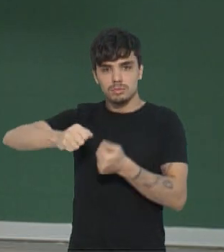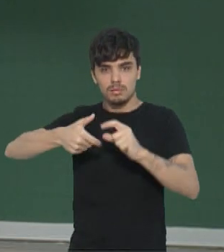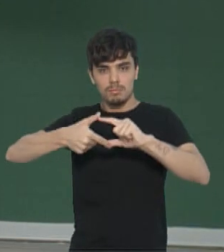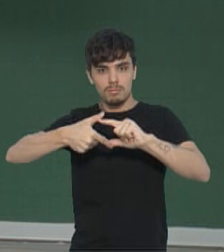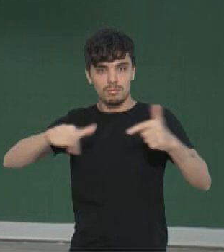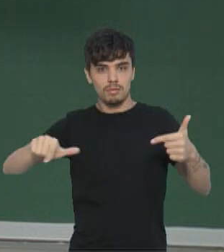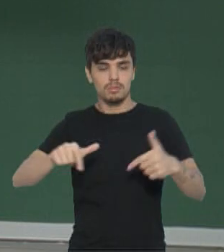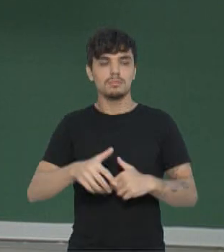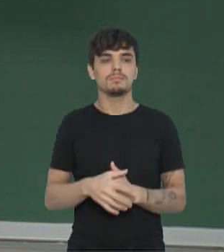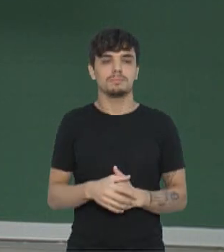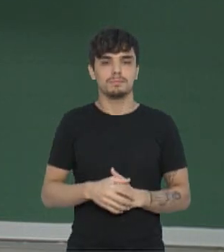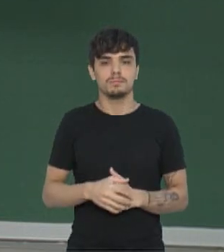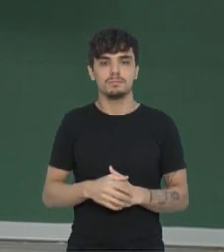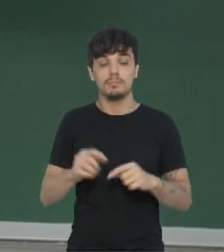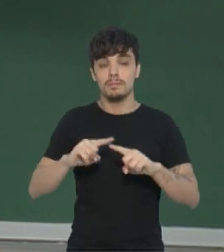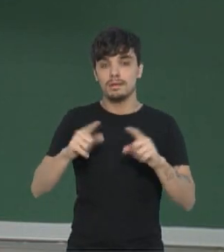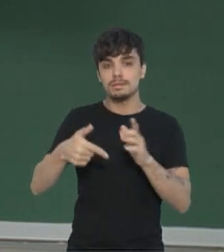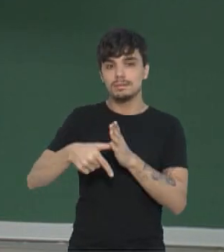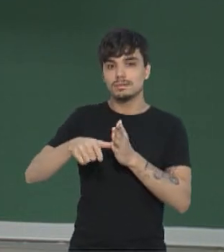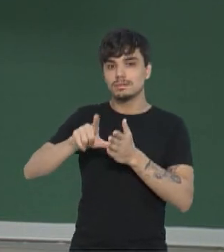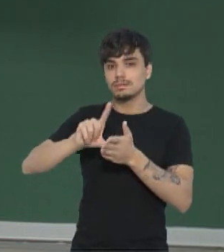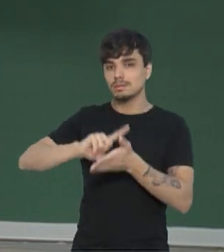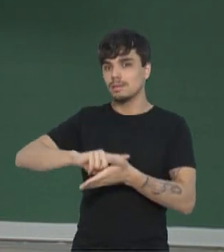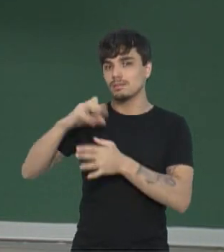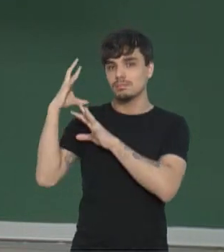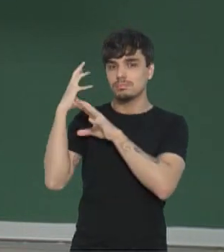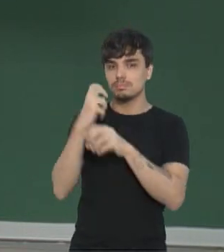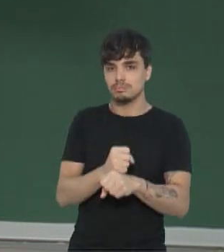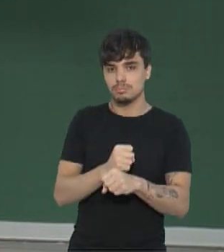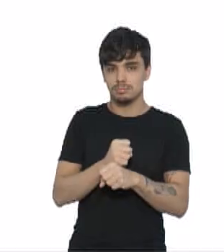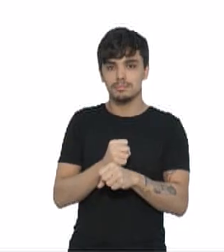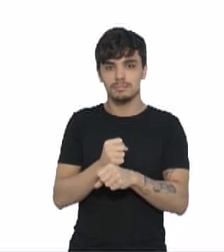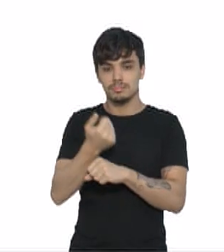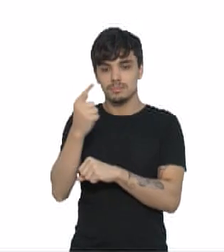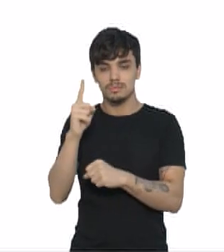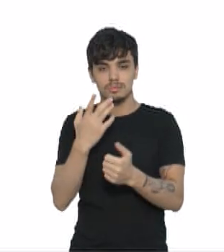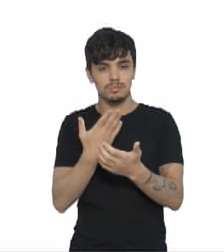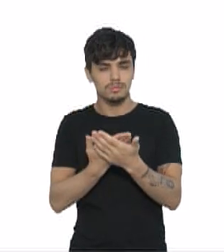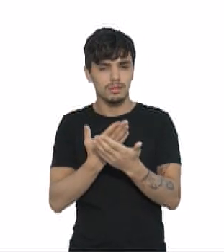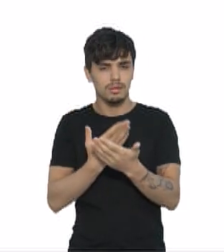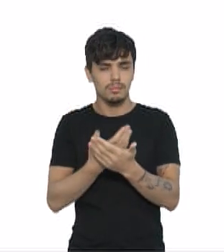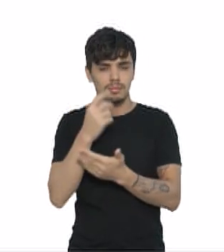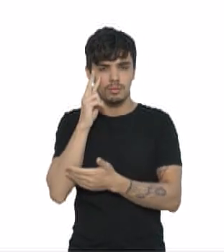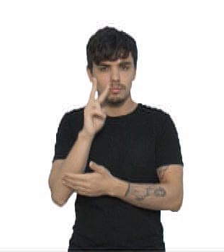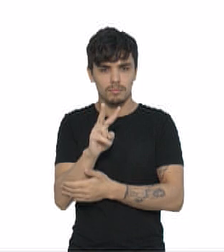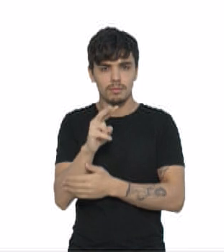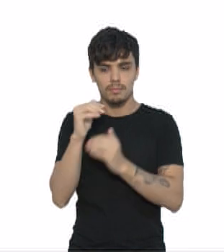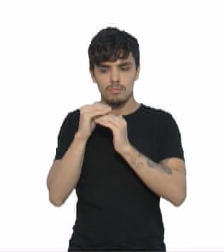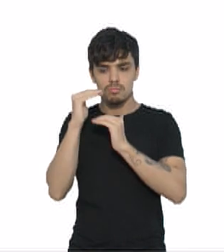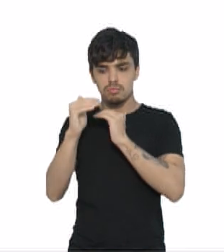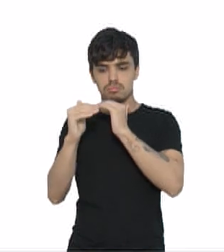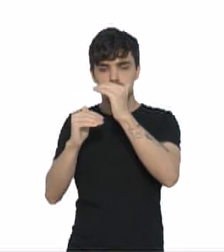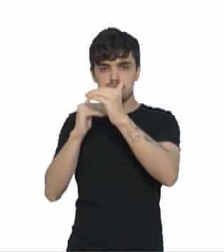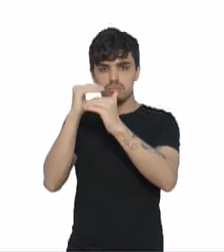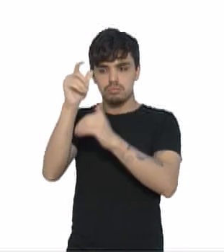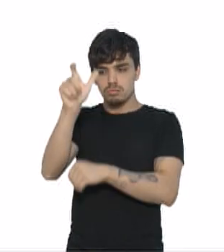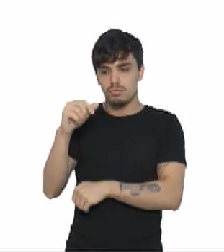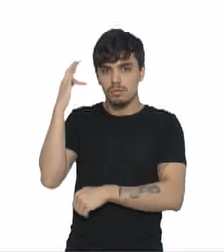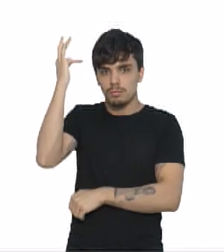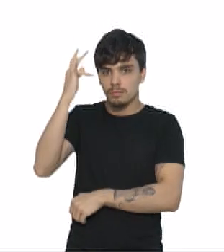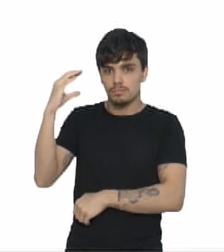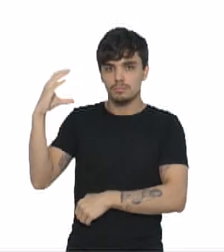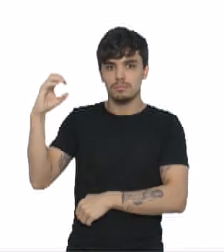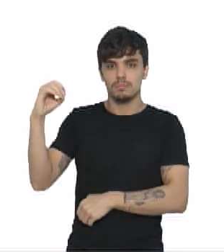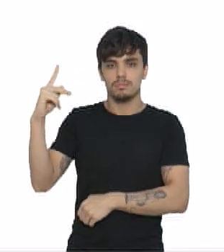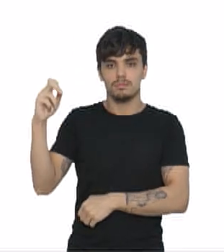moderno. Mas antes, uma revisão. Na última aula, vimos os avanços feitos por Copérnico e como